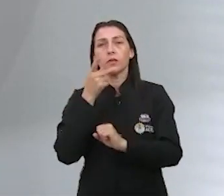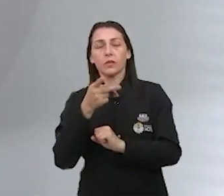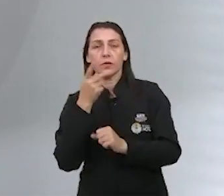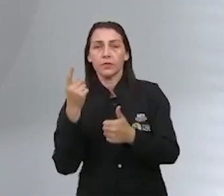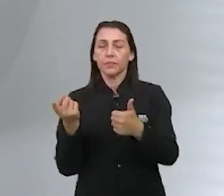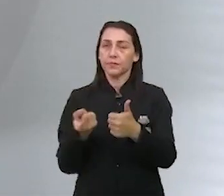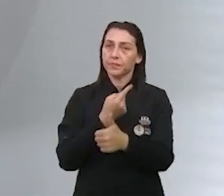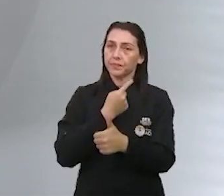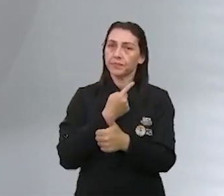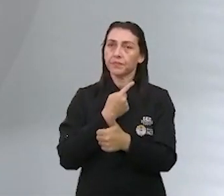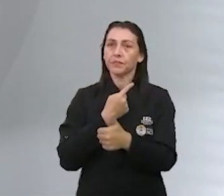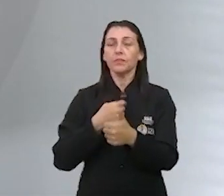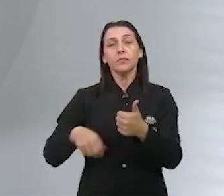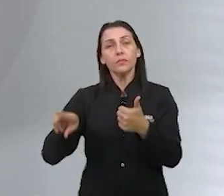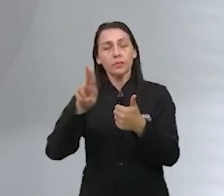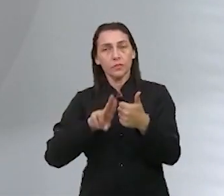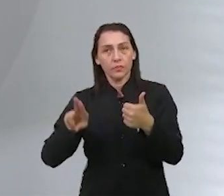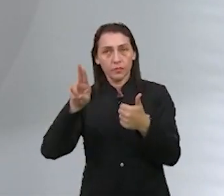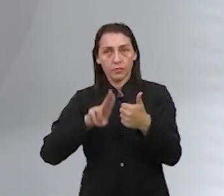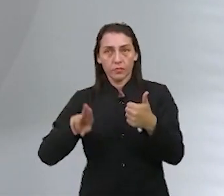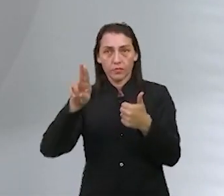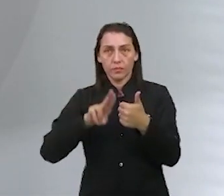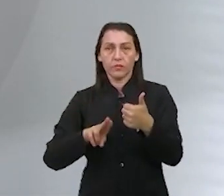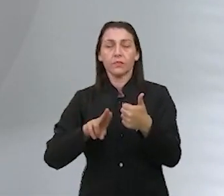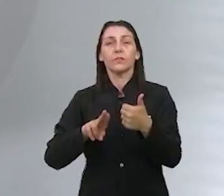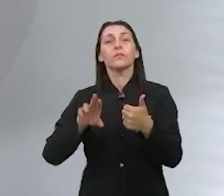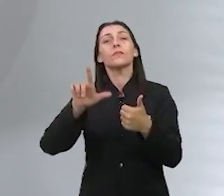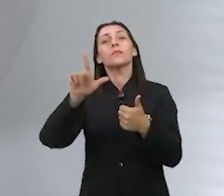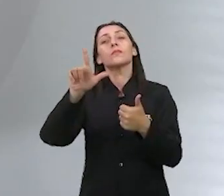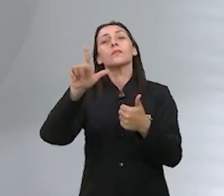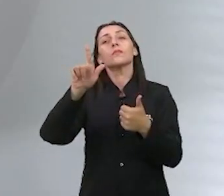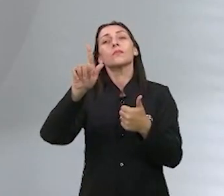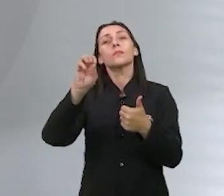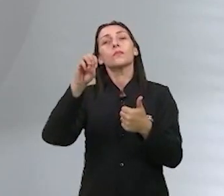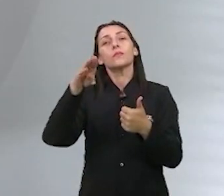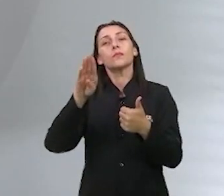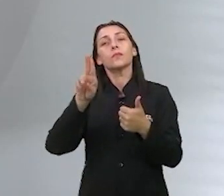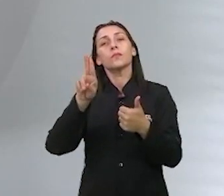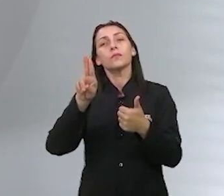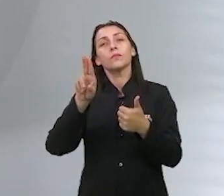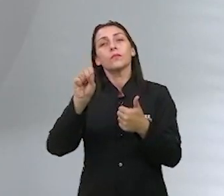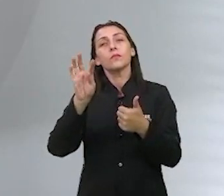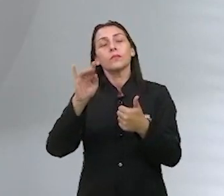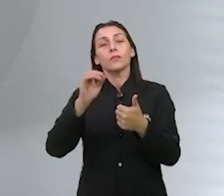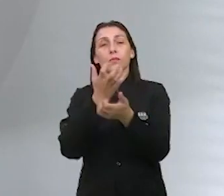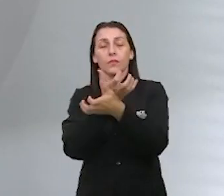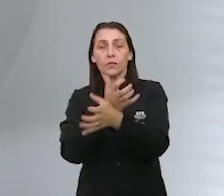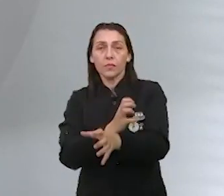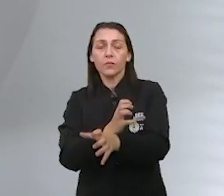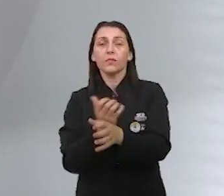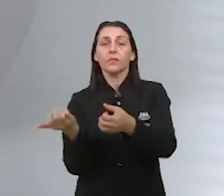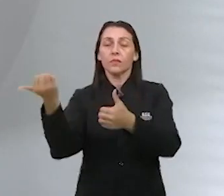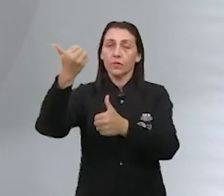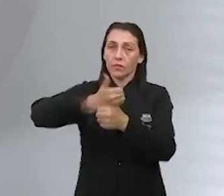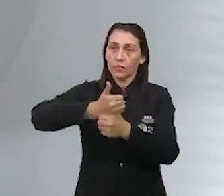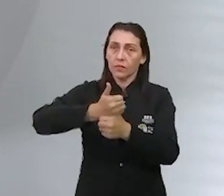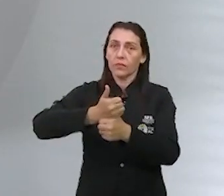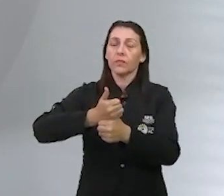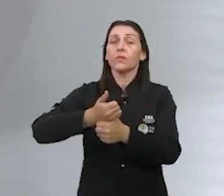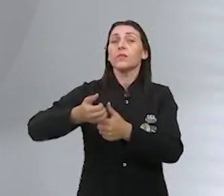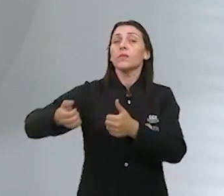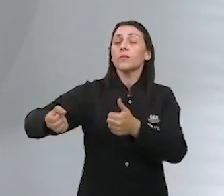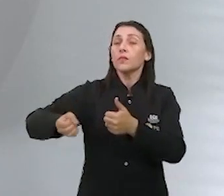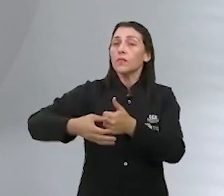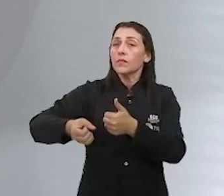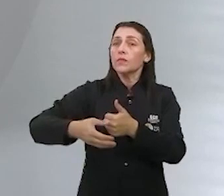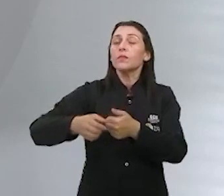sobre o uso racional dos combustíveis, tá? Substituir combustíveis fósseis por combustíveis